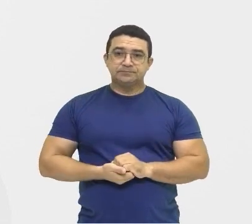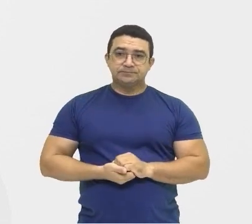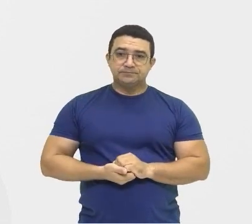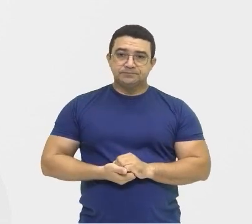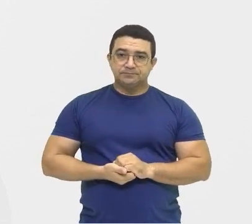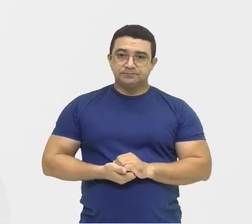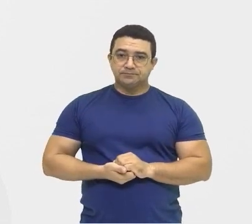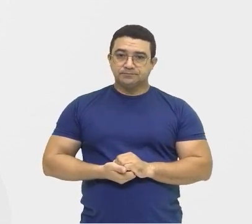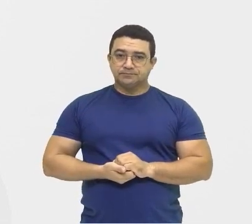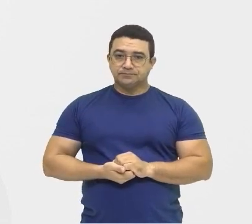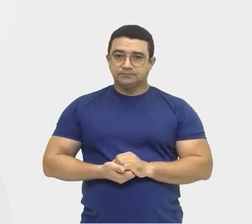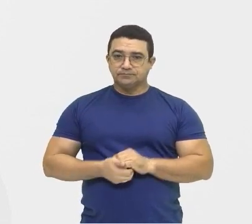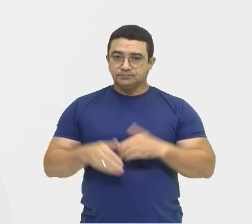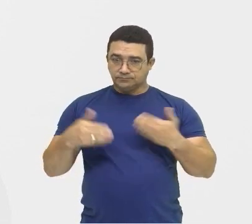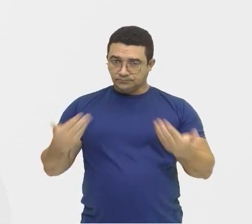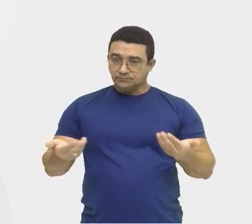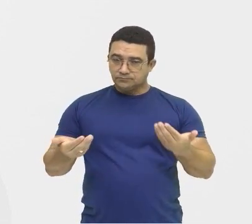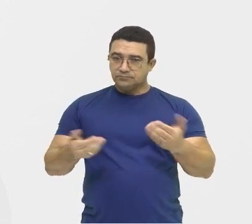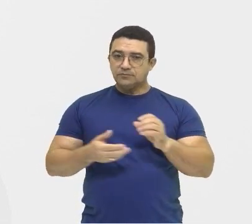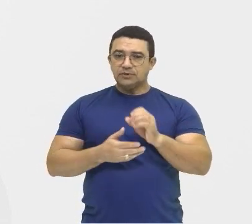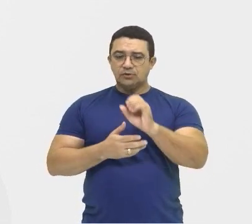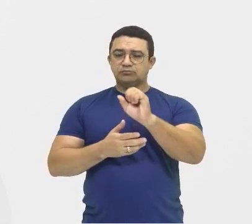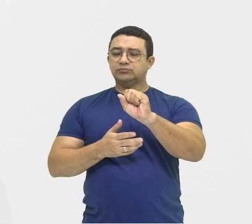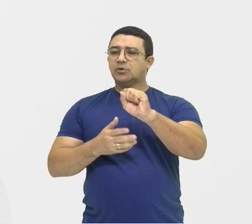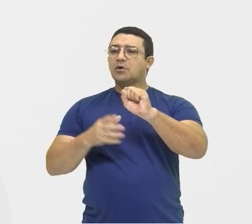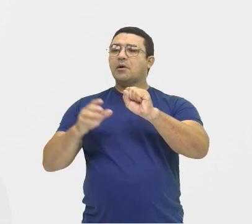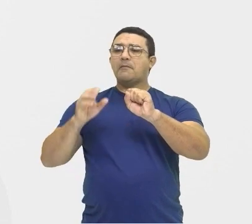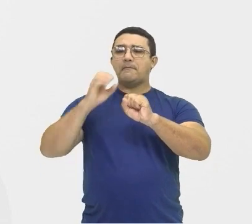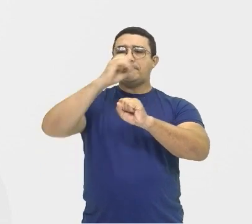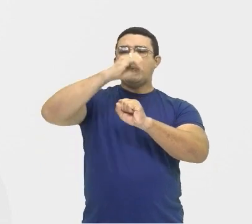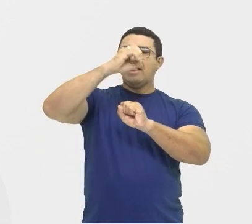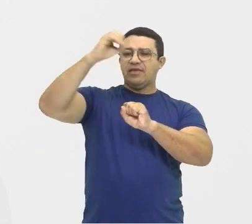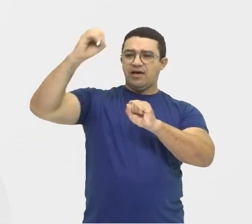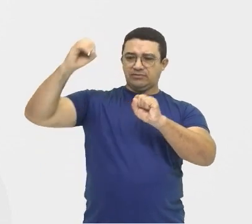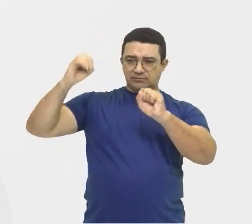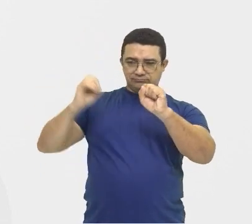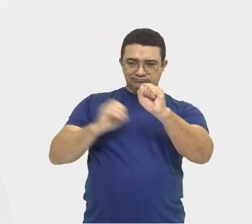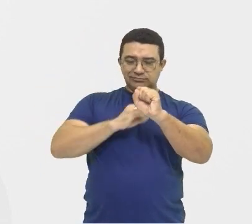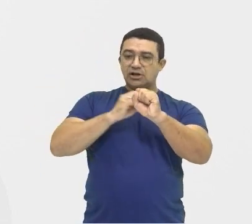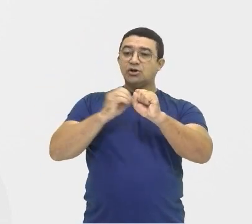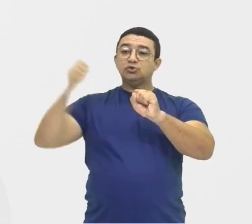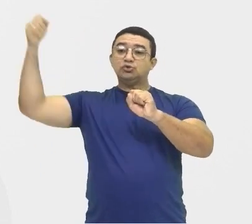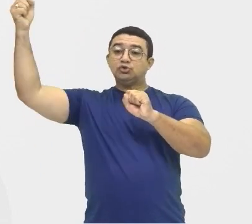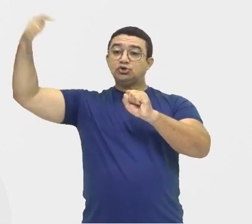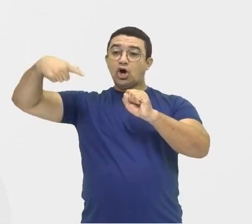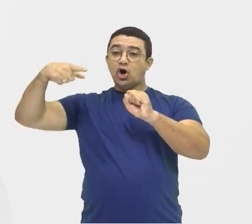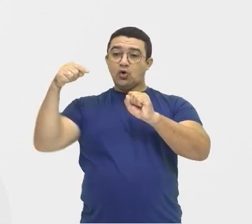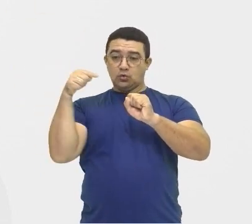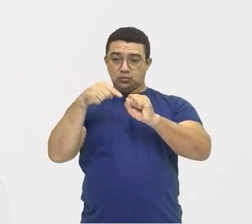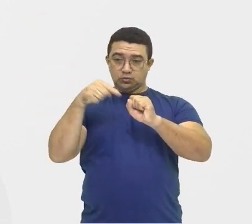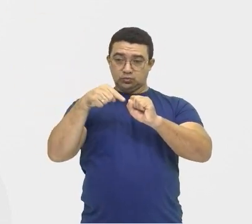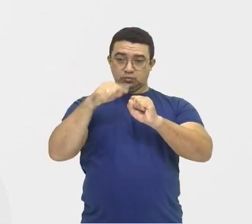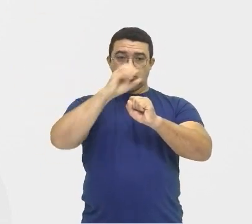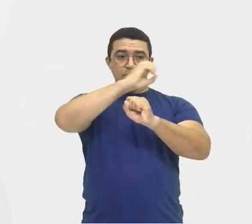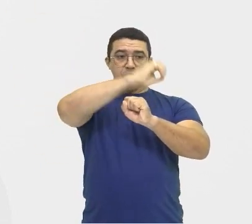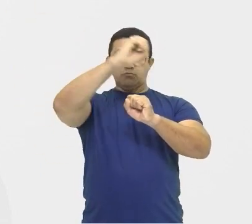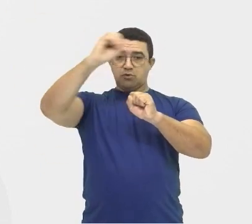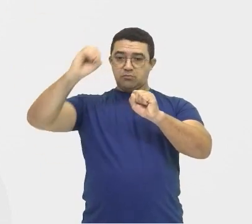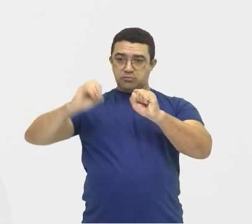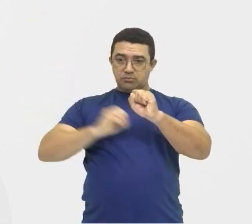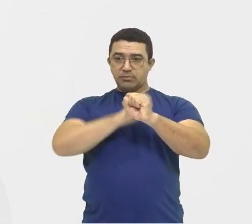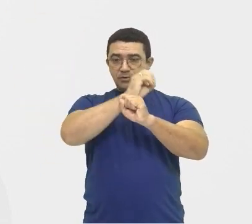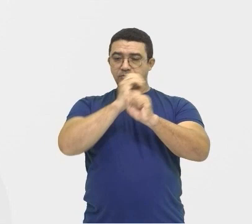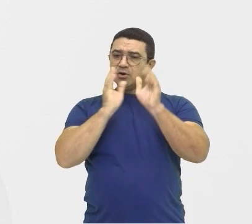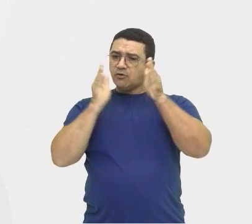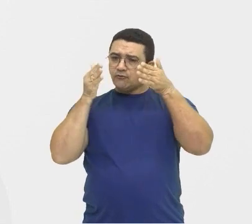e eles percorrem essa órbita elíptica ao redor do Sol. E o Sol ocupa um dos focos da